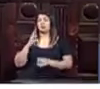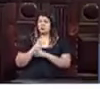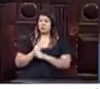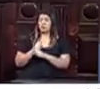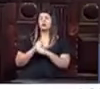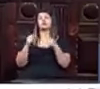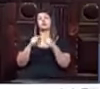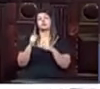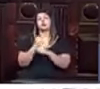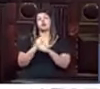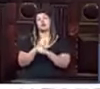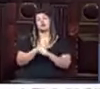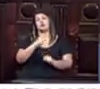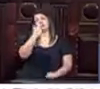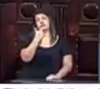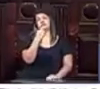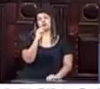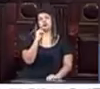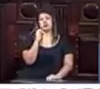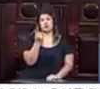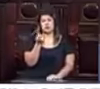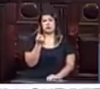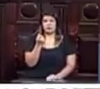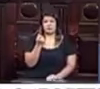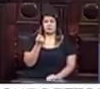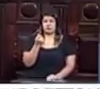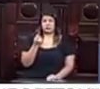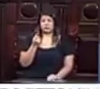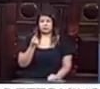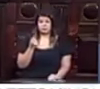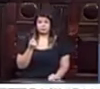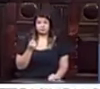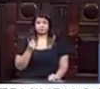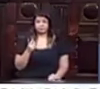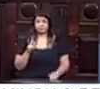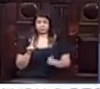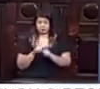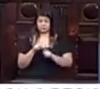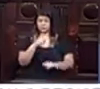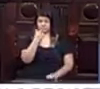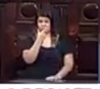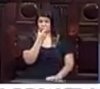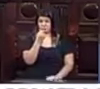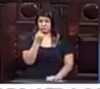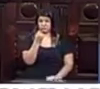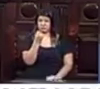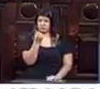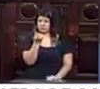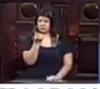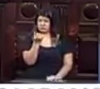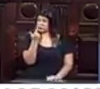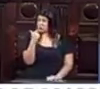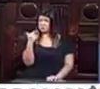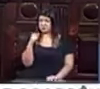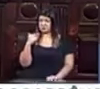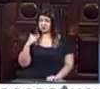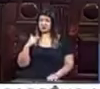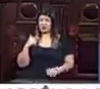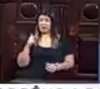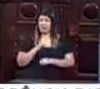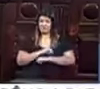2016, deputado Valdec. E ali em 2016 não tinha sequer o estado de calamidade.